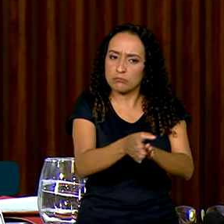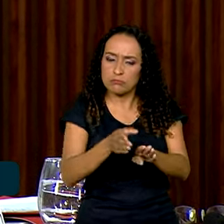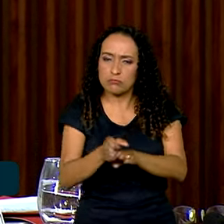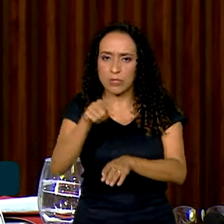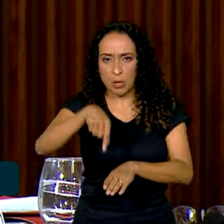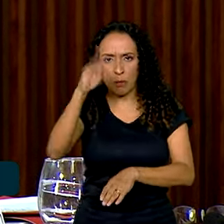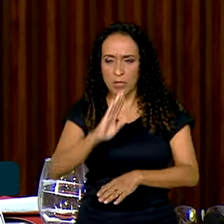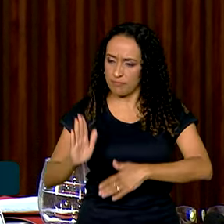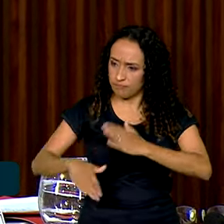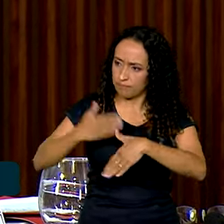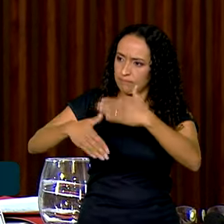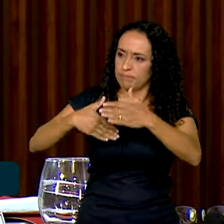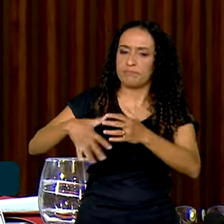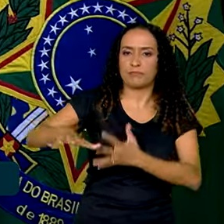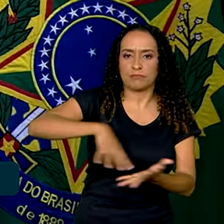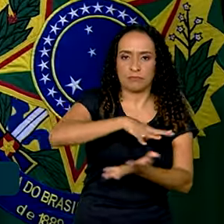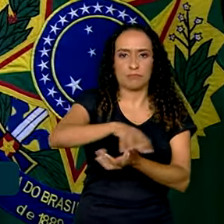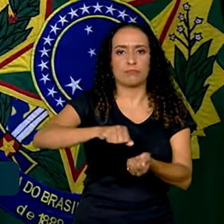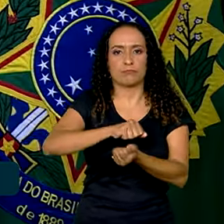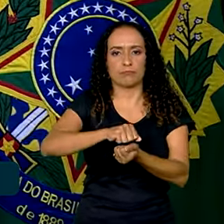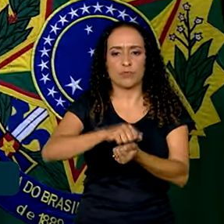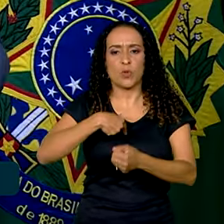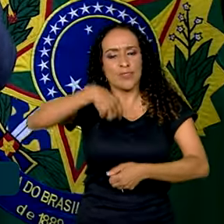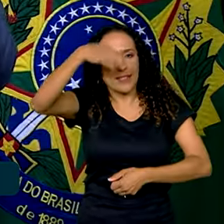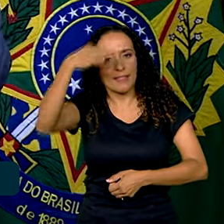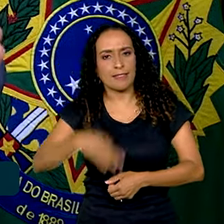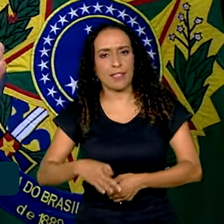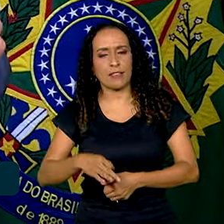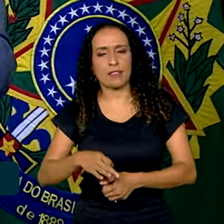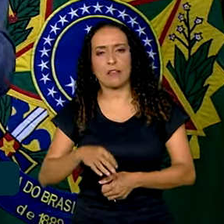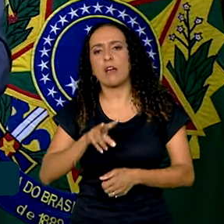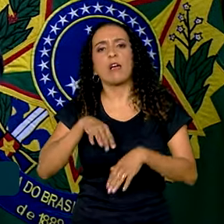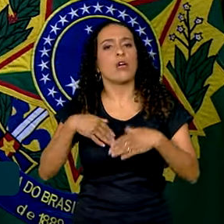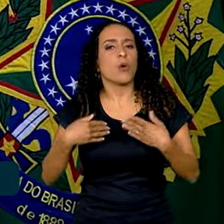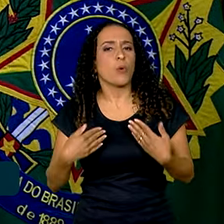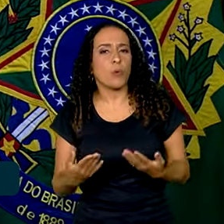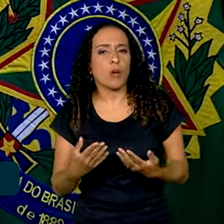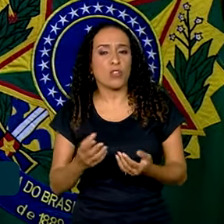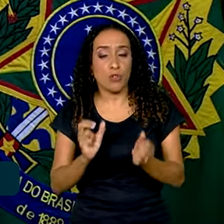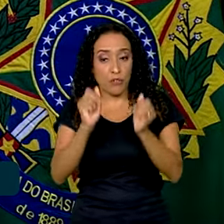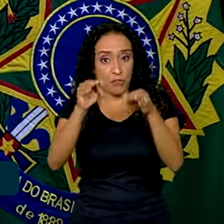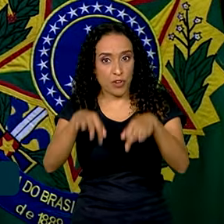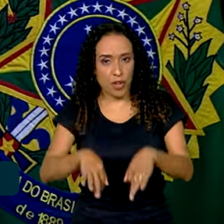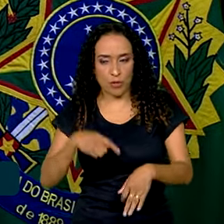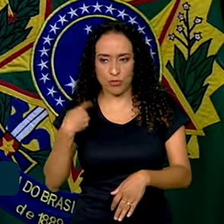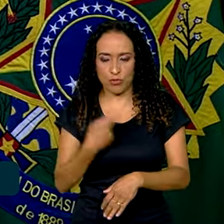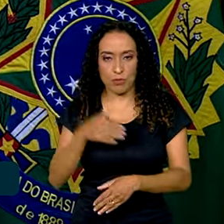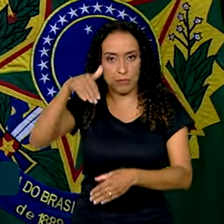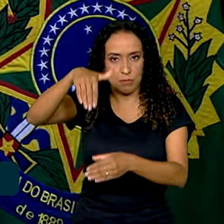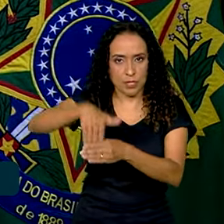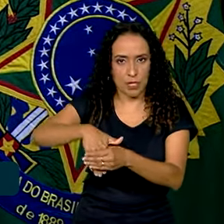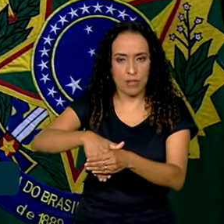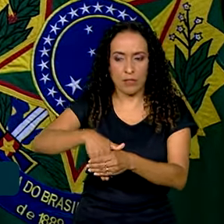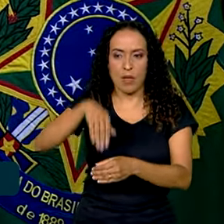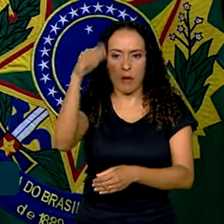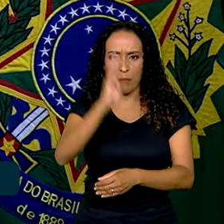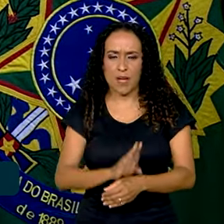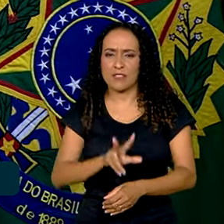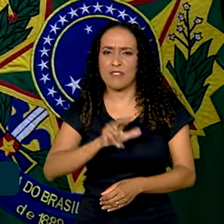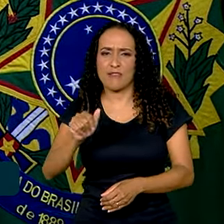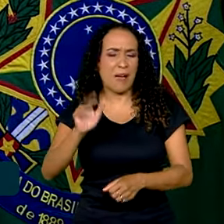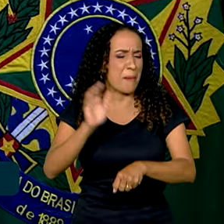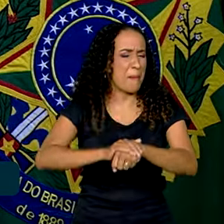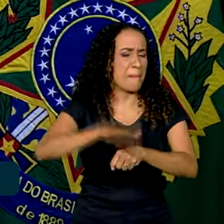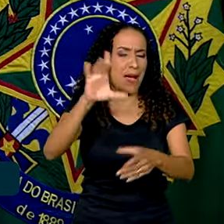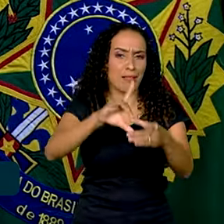esse país cresça de forma sustentável. Eu tenho certeza que, quando chegar ao final do nosso mandato, esse país será mais